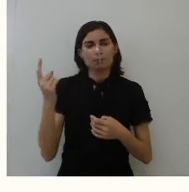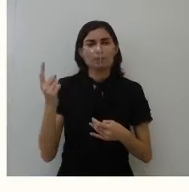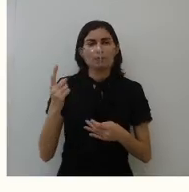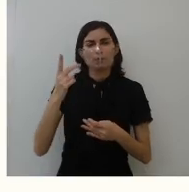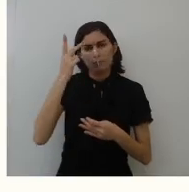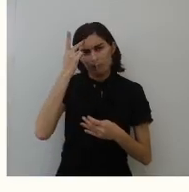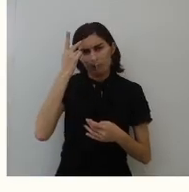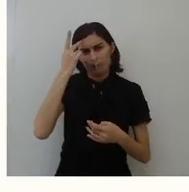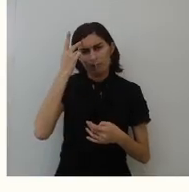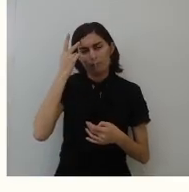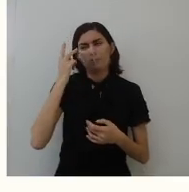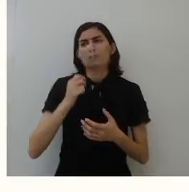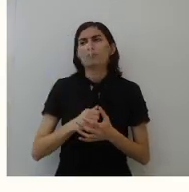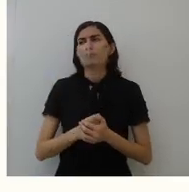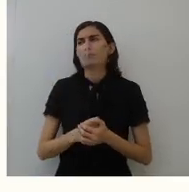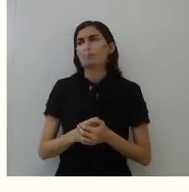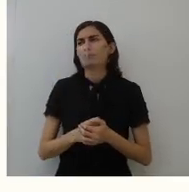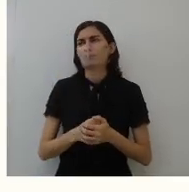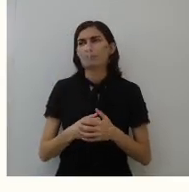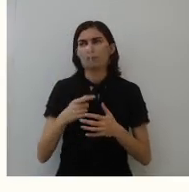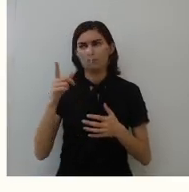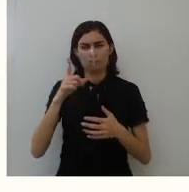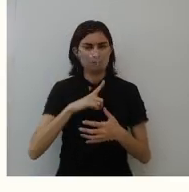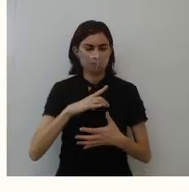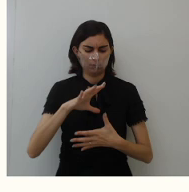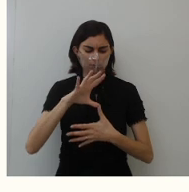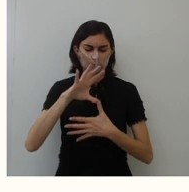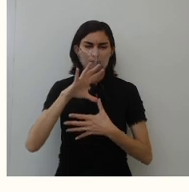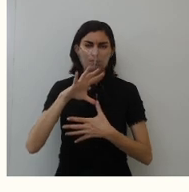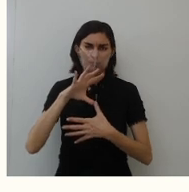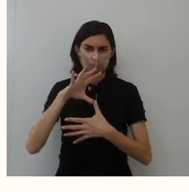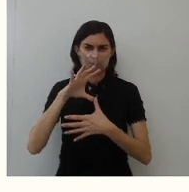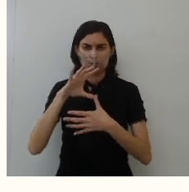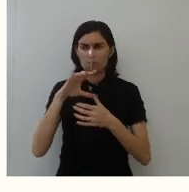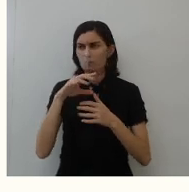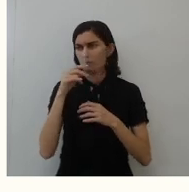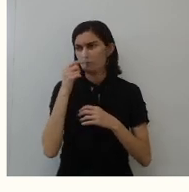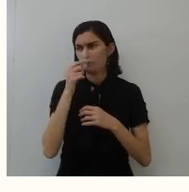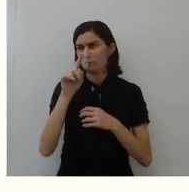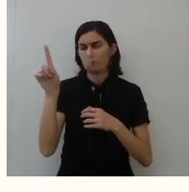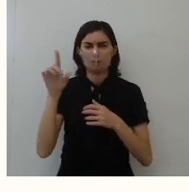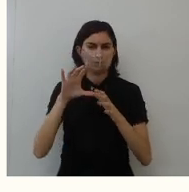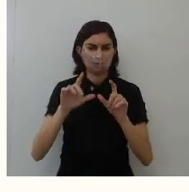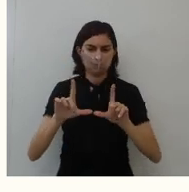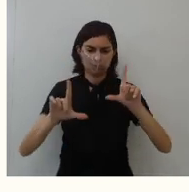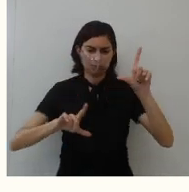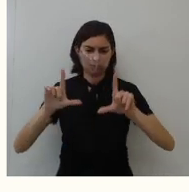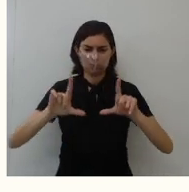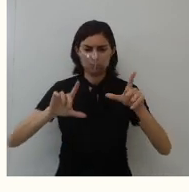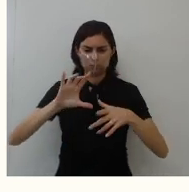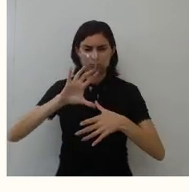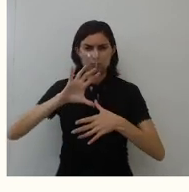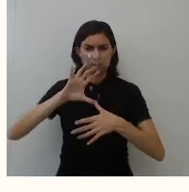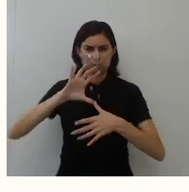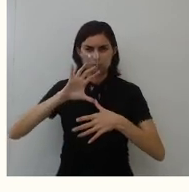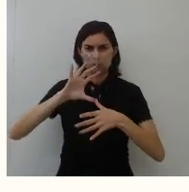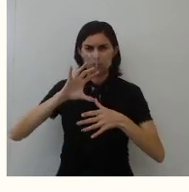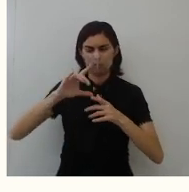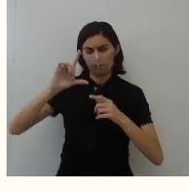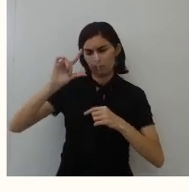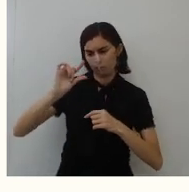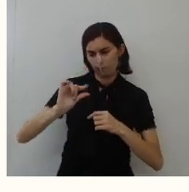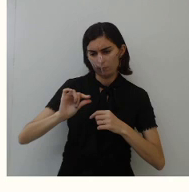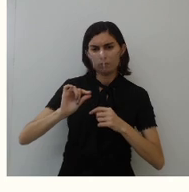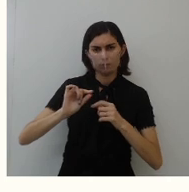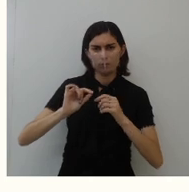São Paulo, aqui tem um mapa, não sei se vocês vão ver aí no visor de vocês. Esse mapa menor que tem aqui